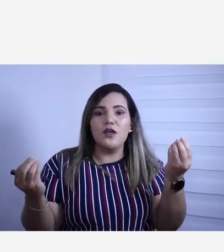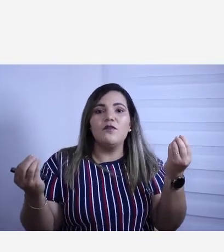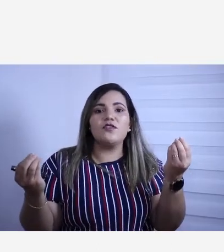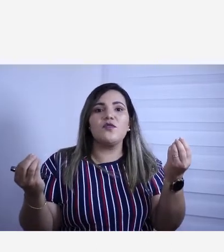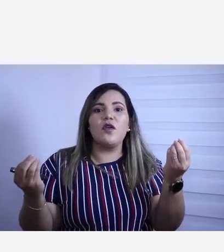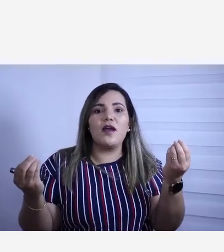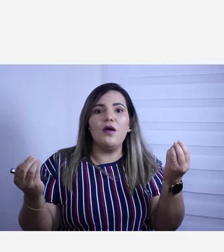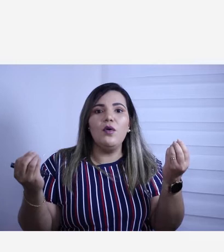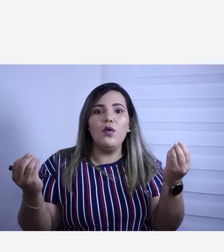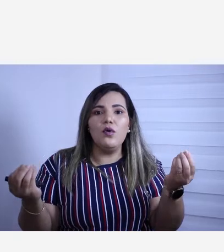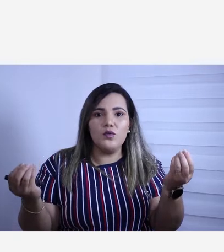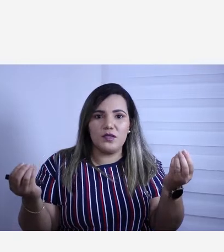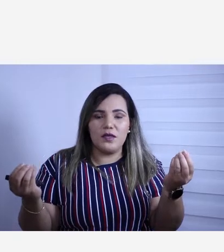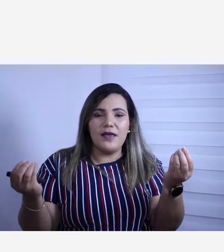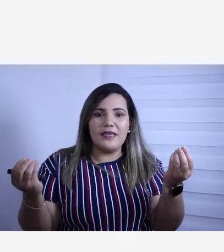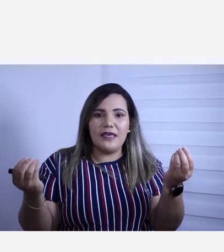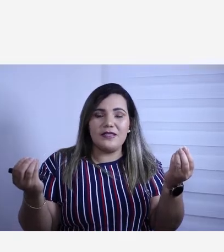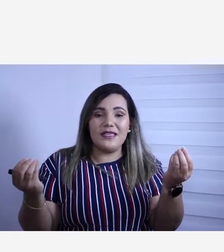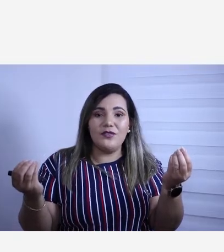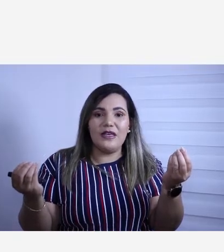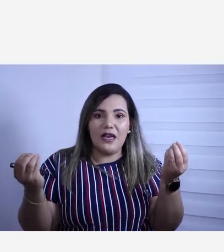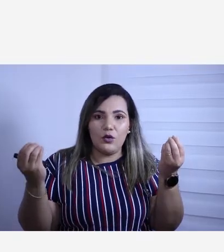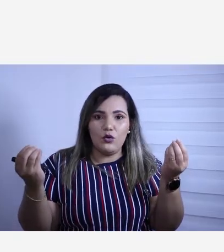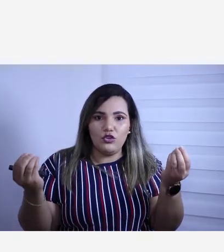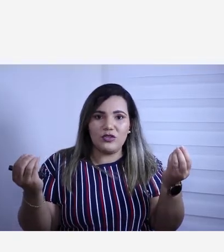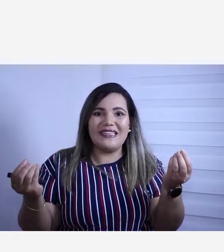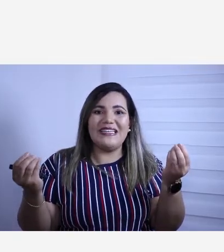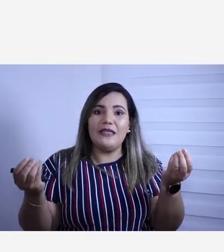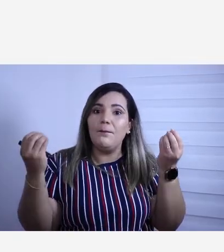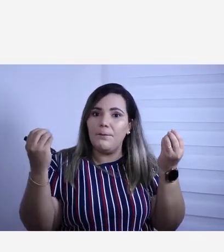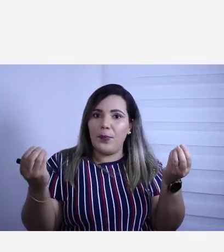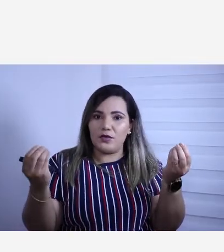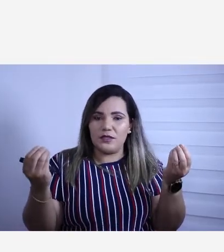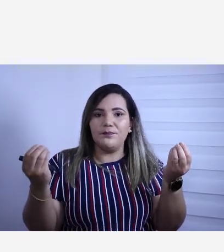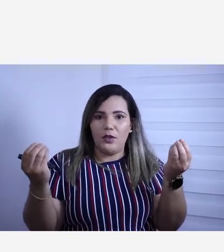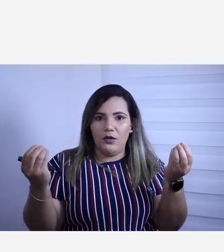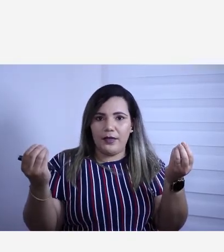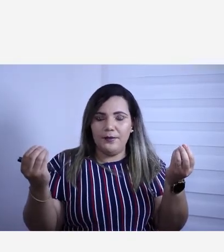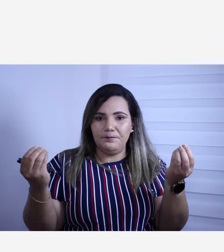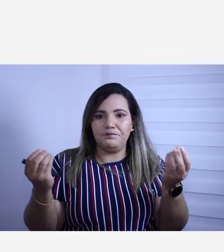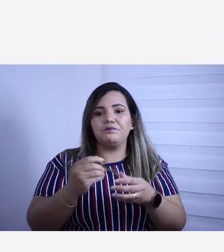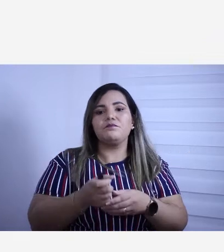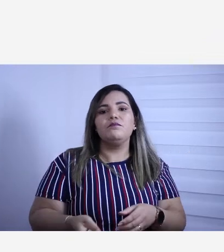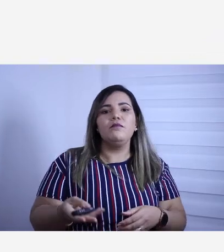próprios vocês vão colocar o rose que que significa cujo da ideia de posse